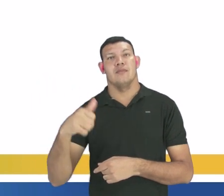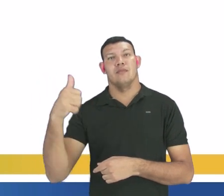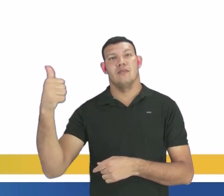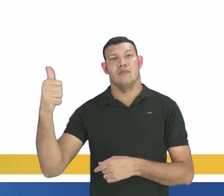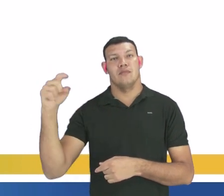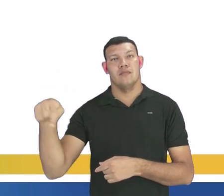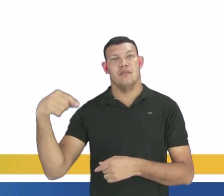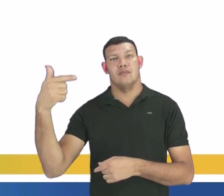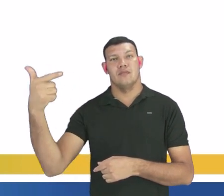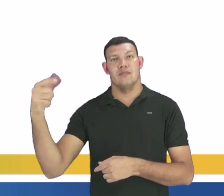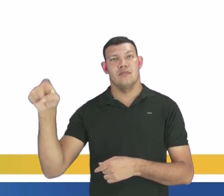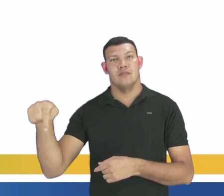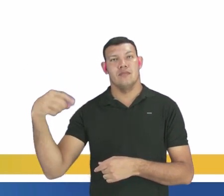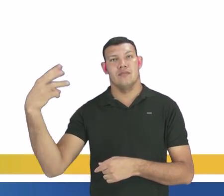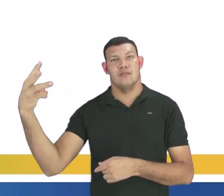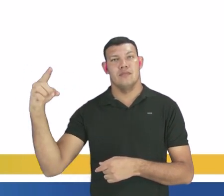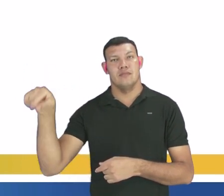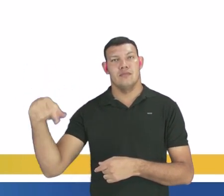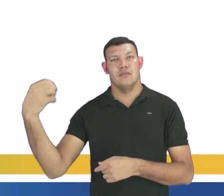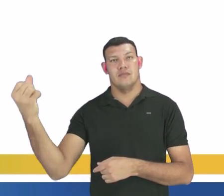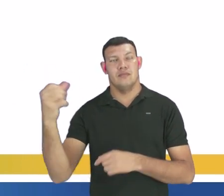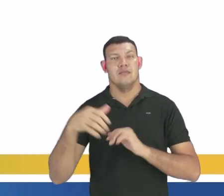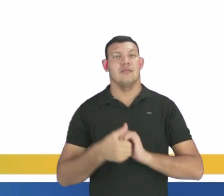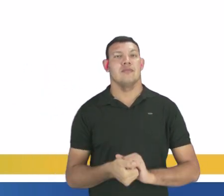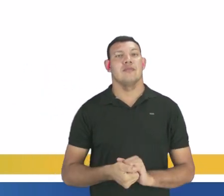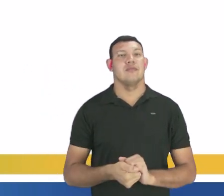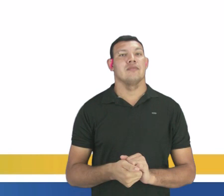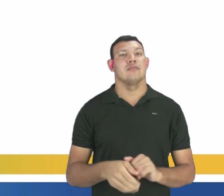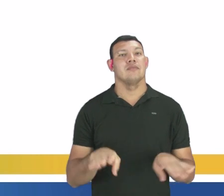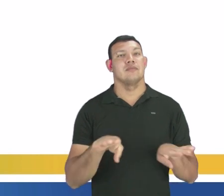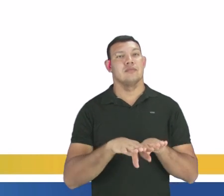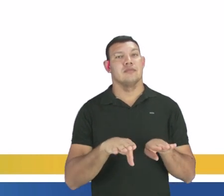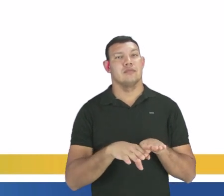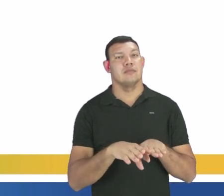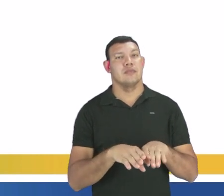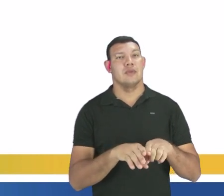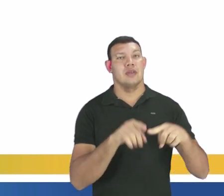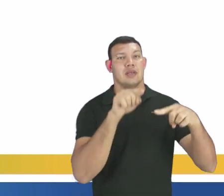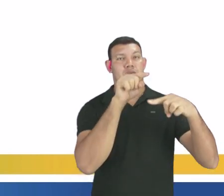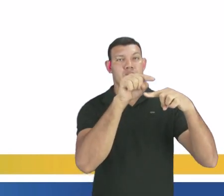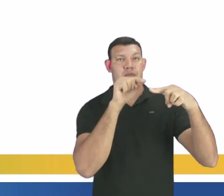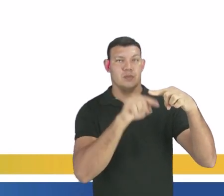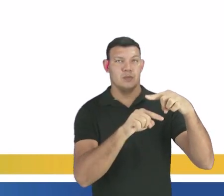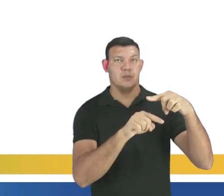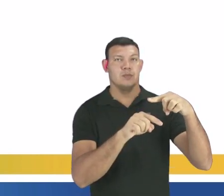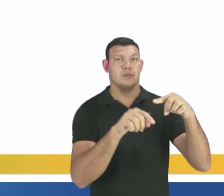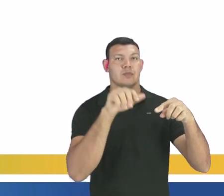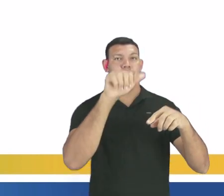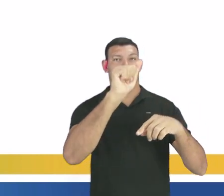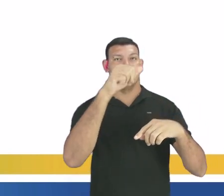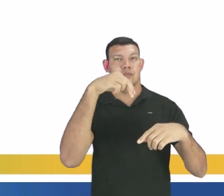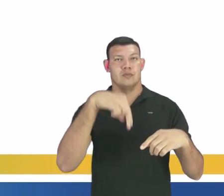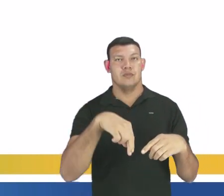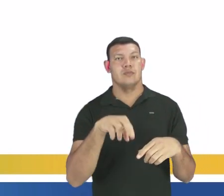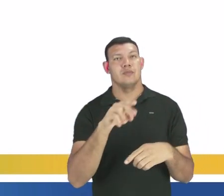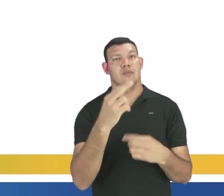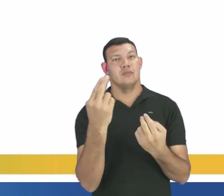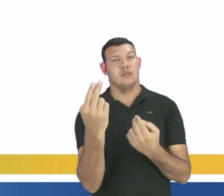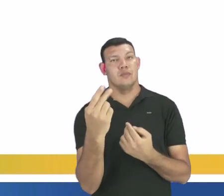2, 1, 1 e 2. E aí, quando você desenvolve as